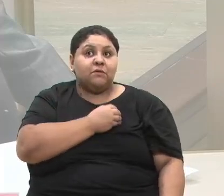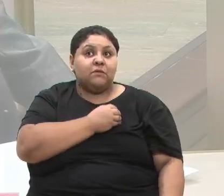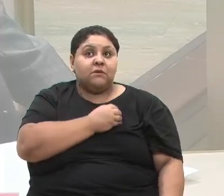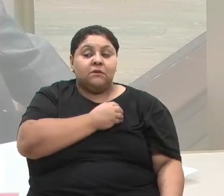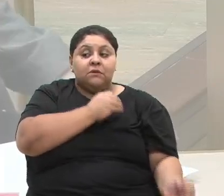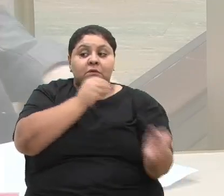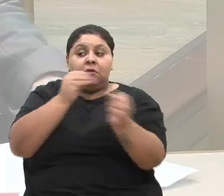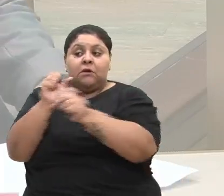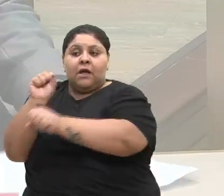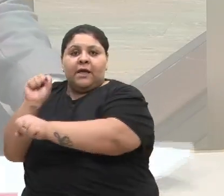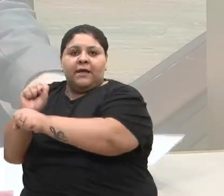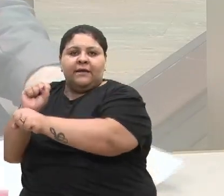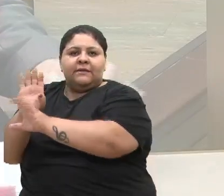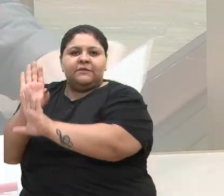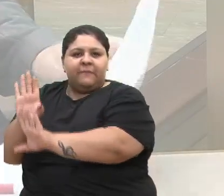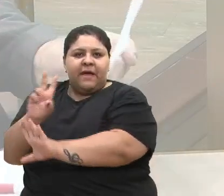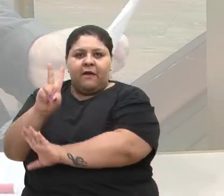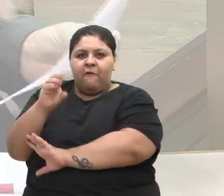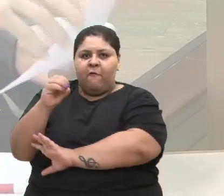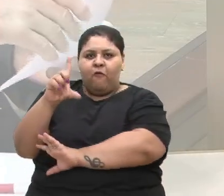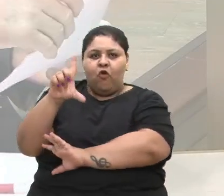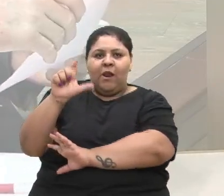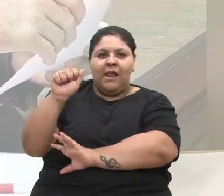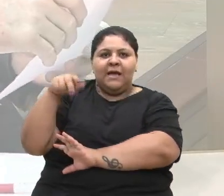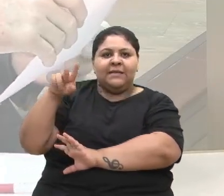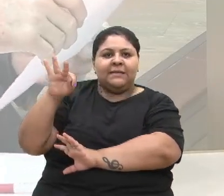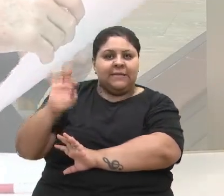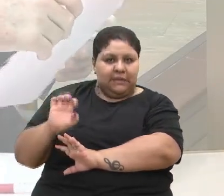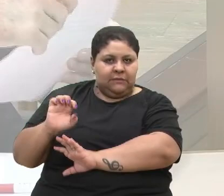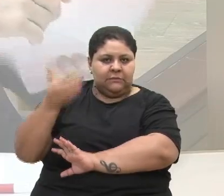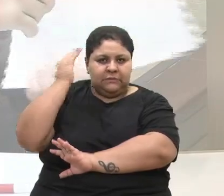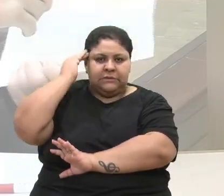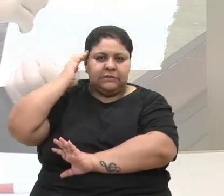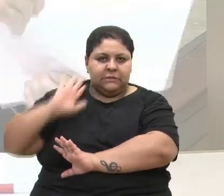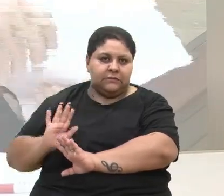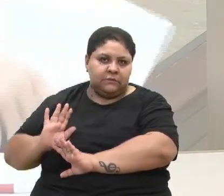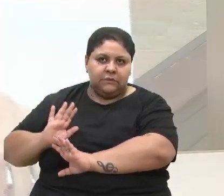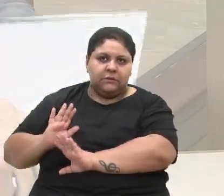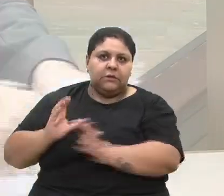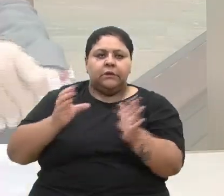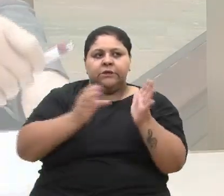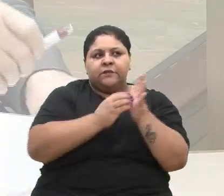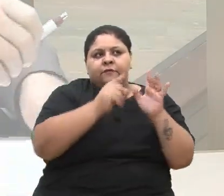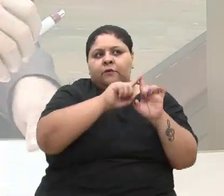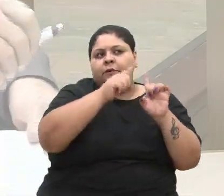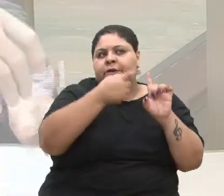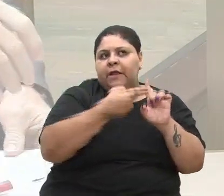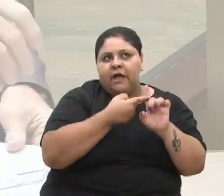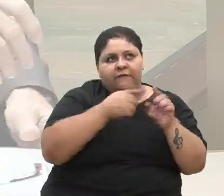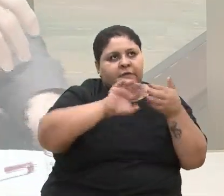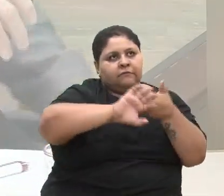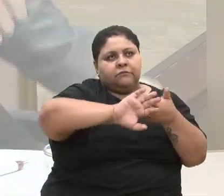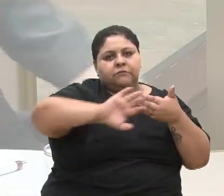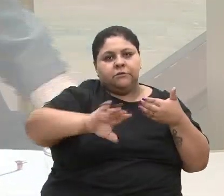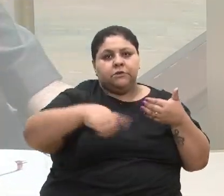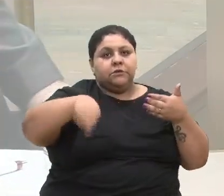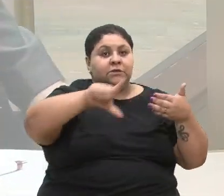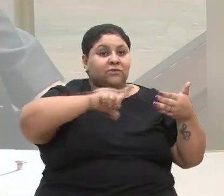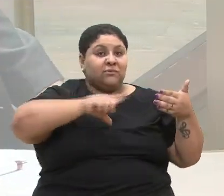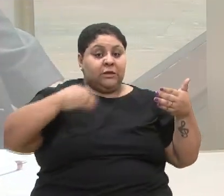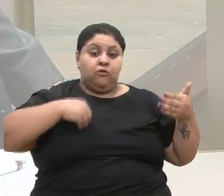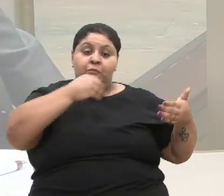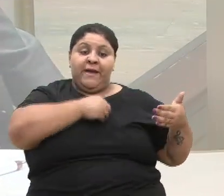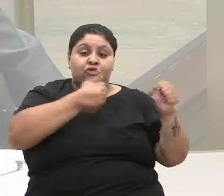gente tem as equipes completas nas unidades básicas de saúde, mas aí a servidora está grávida, entra em licença, aí a gente não tem um médico